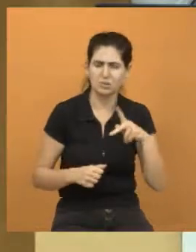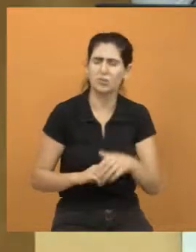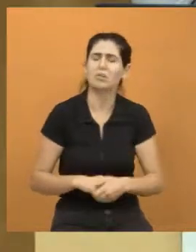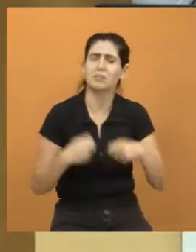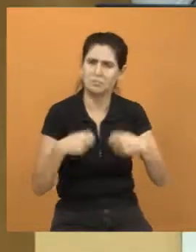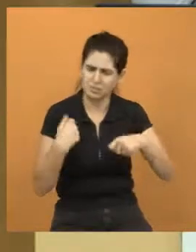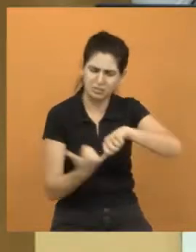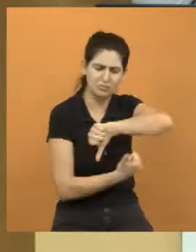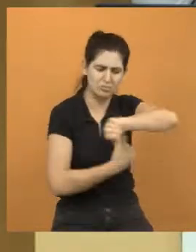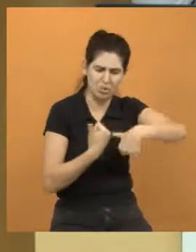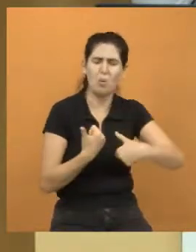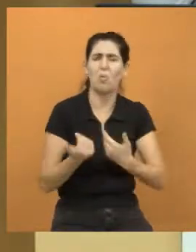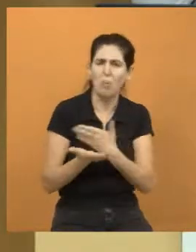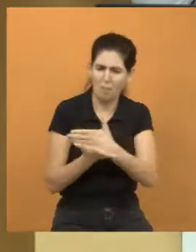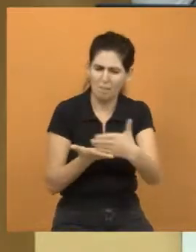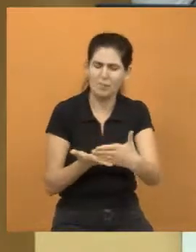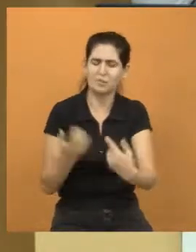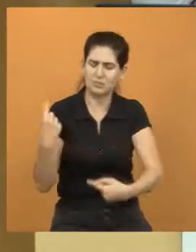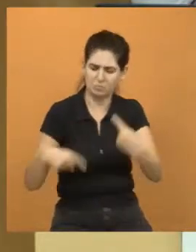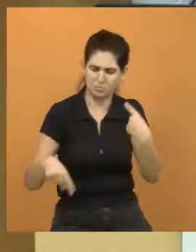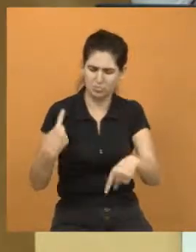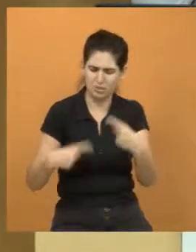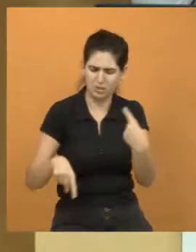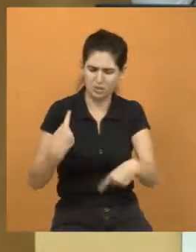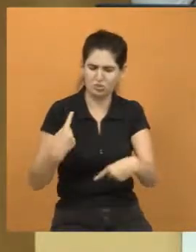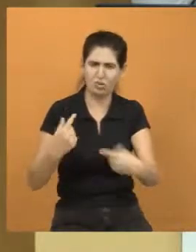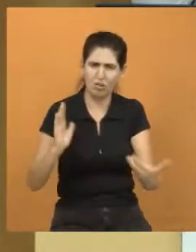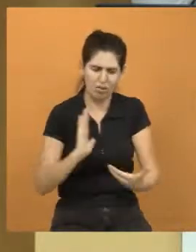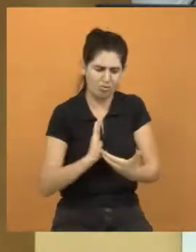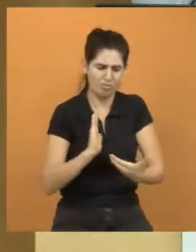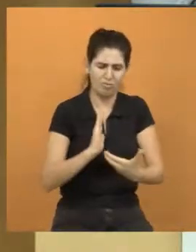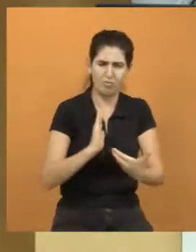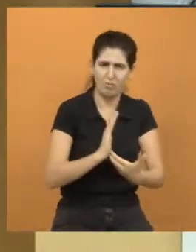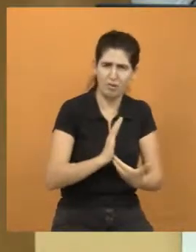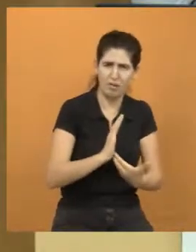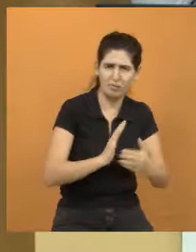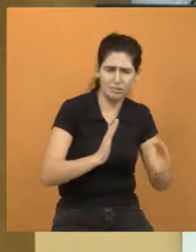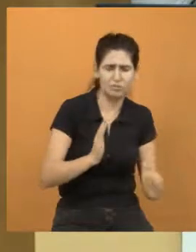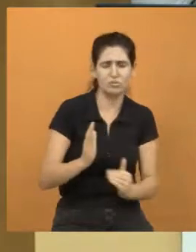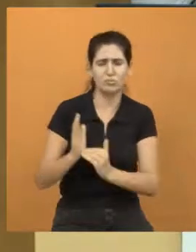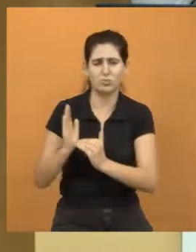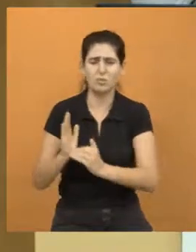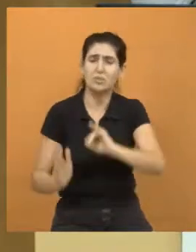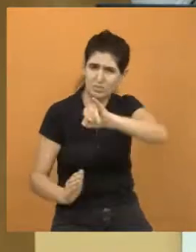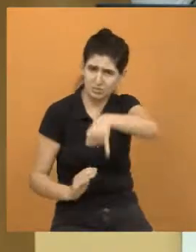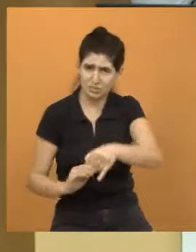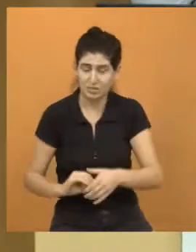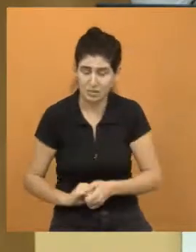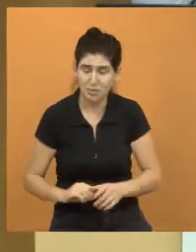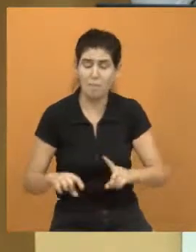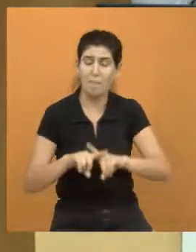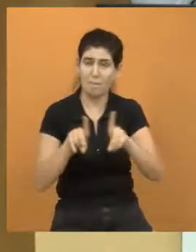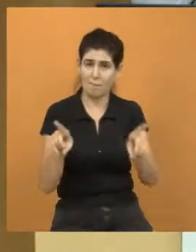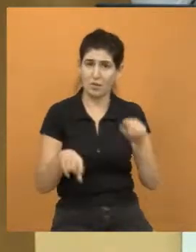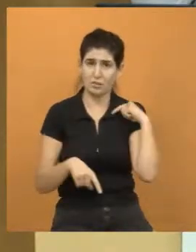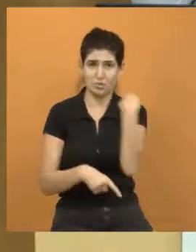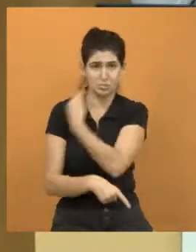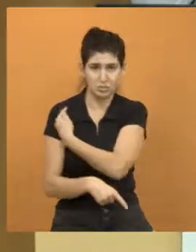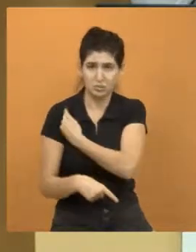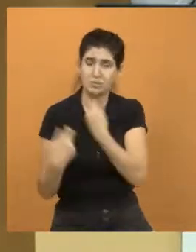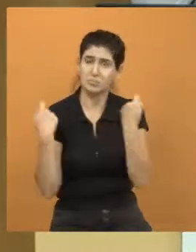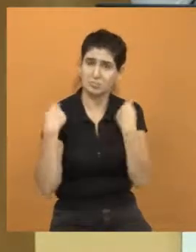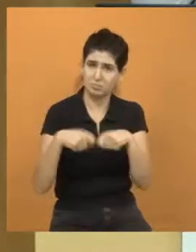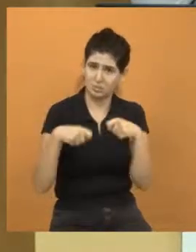pelos políticos, sim. Mas, assim, a gente tem que olhar bem, né? O que nós fizemos nessa